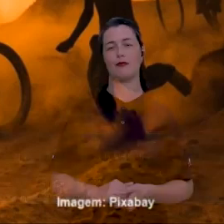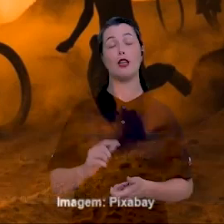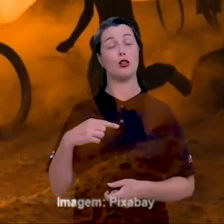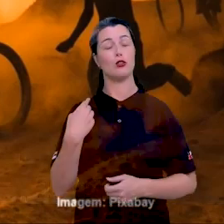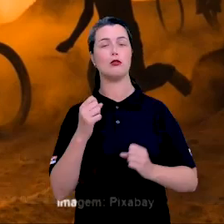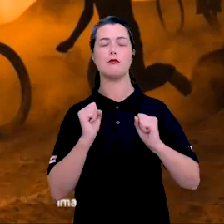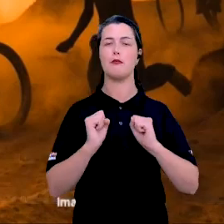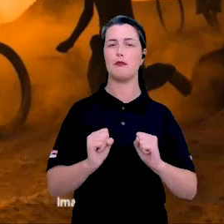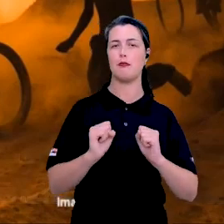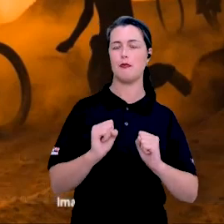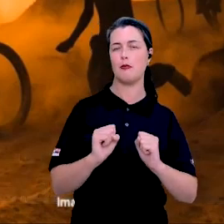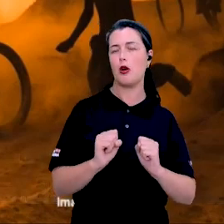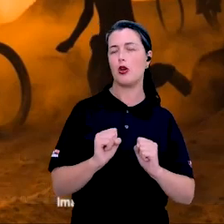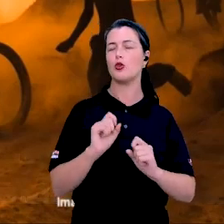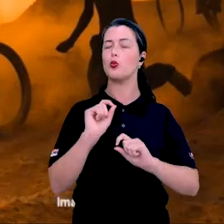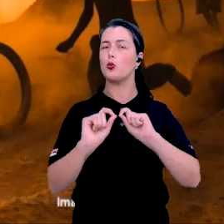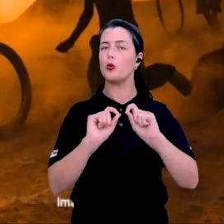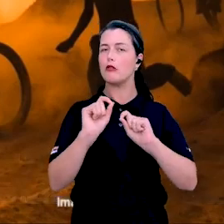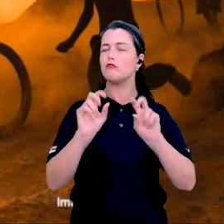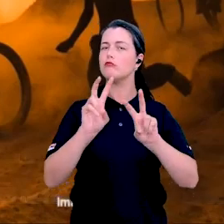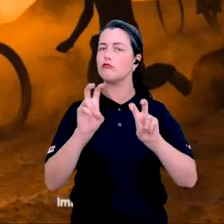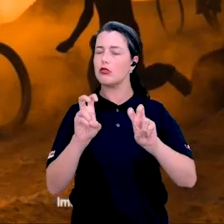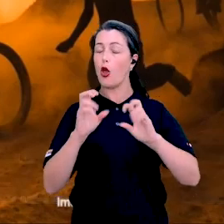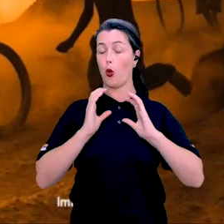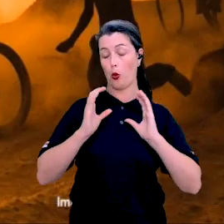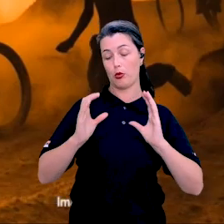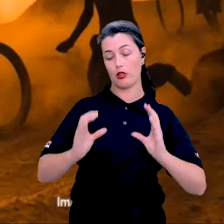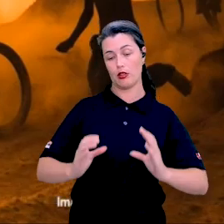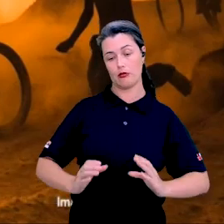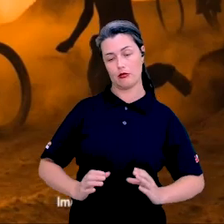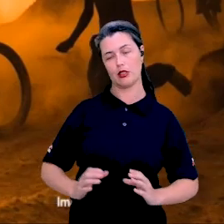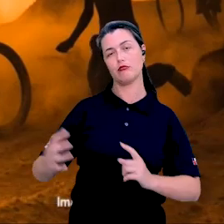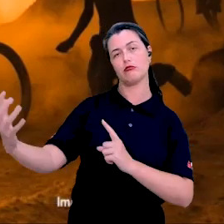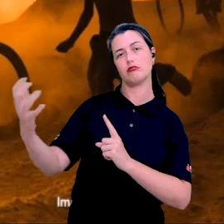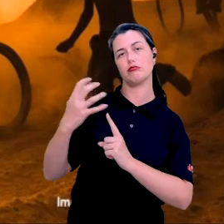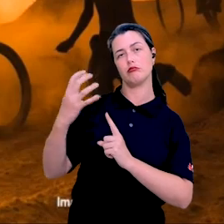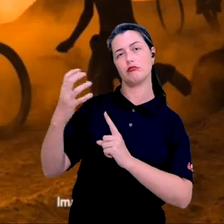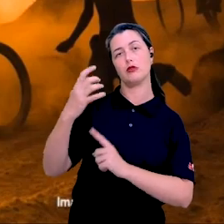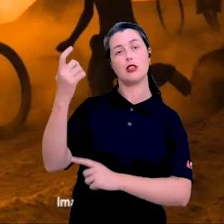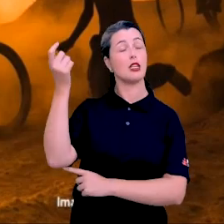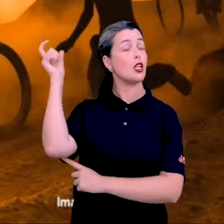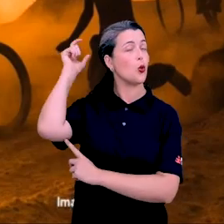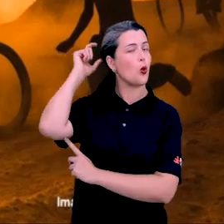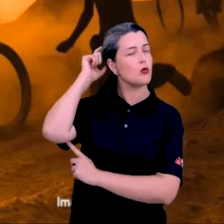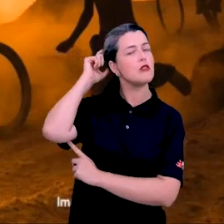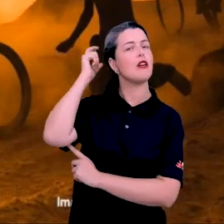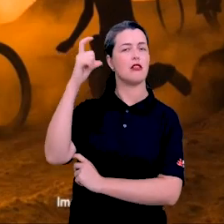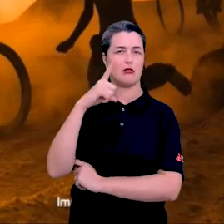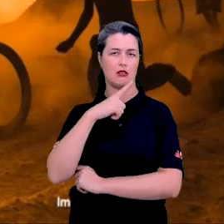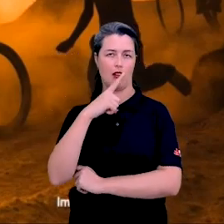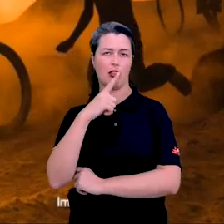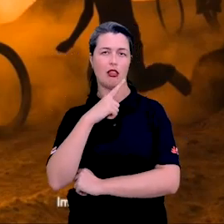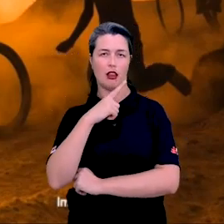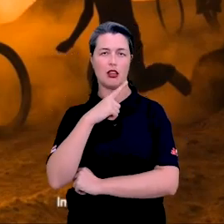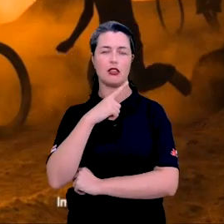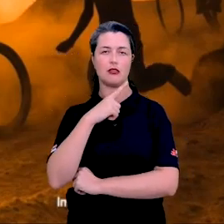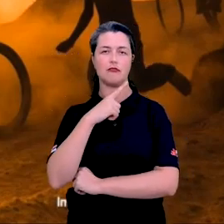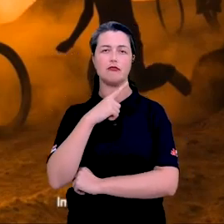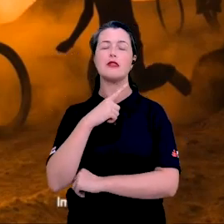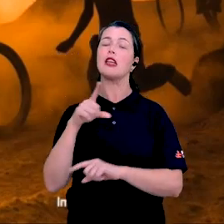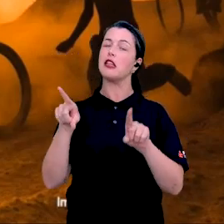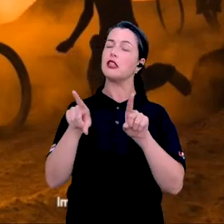Podemos dizer então que nossos comportamentos são influenciados por processos não conscientes, inclusive